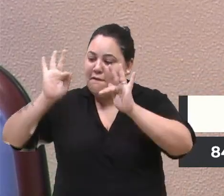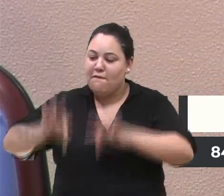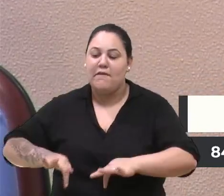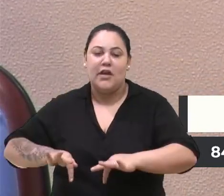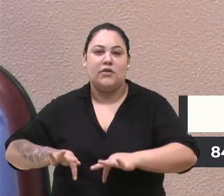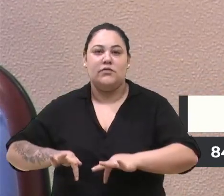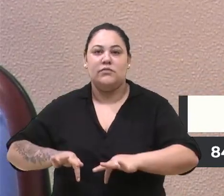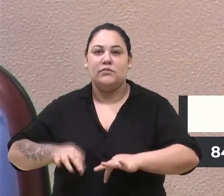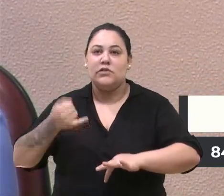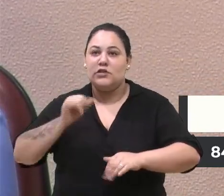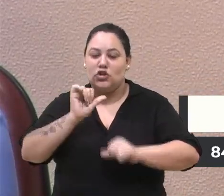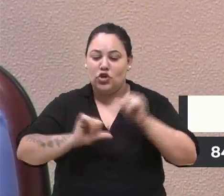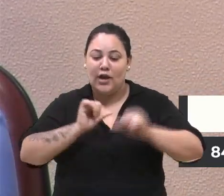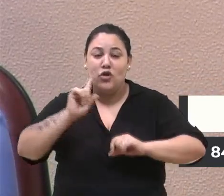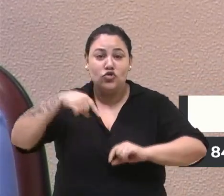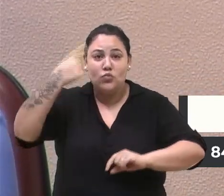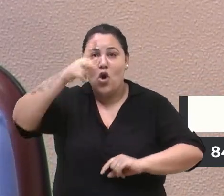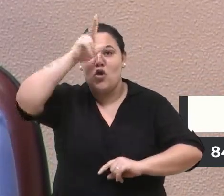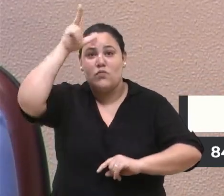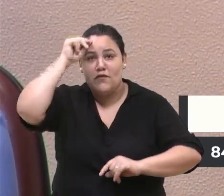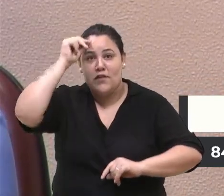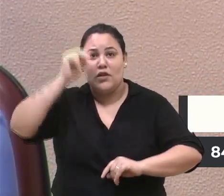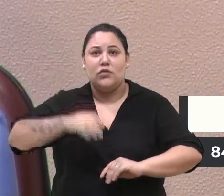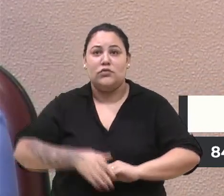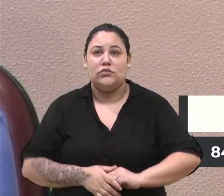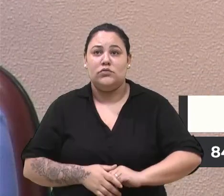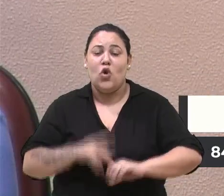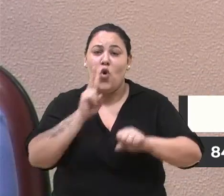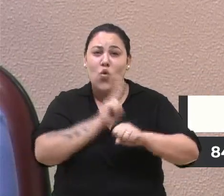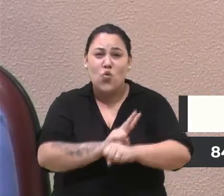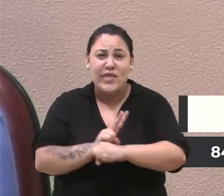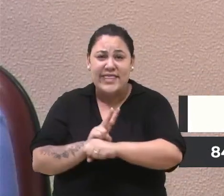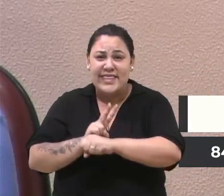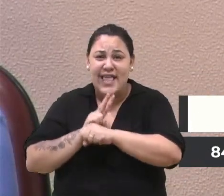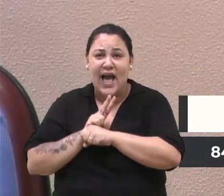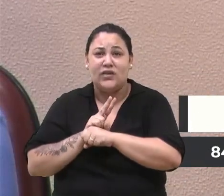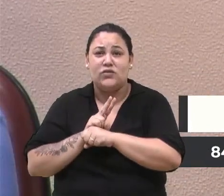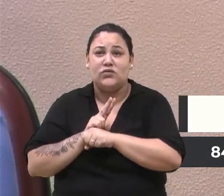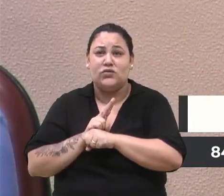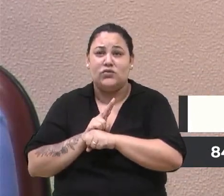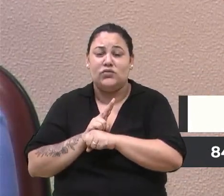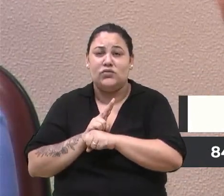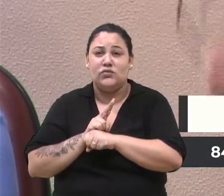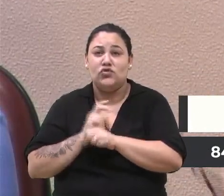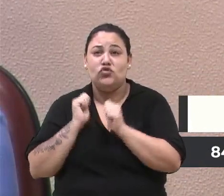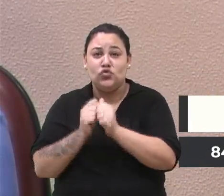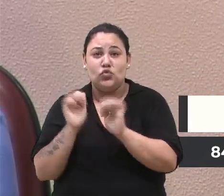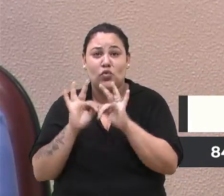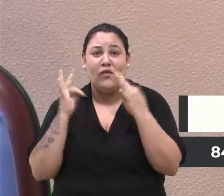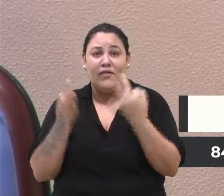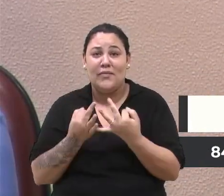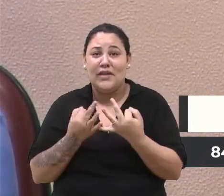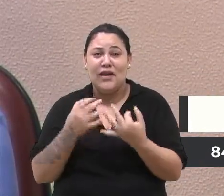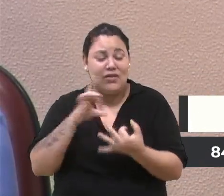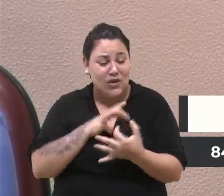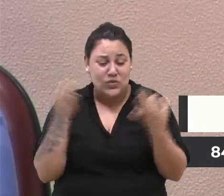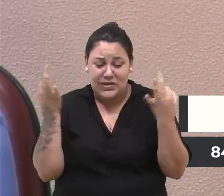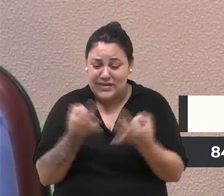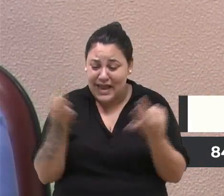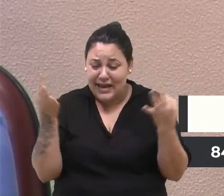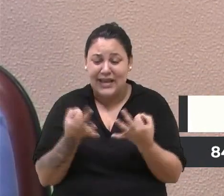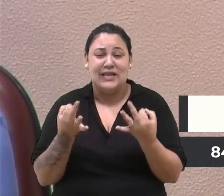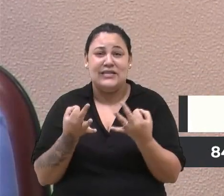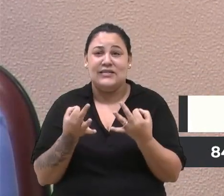próximos prefeitos. Cuidado subsidiado é, sem dúvida, a dignidade para quem construiu